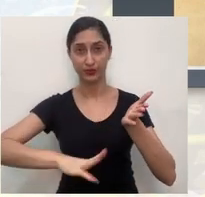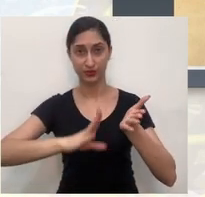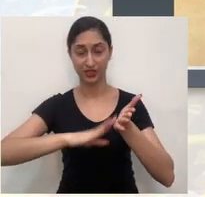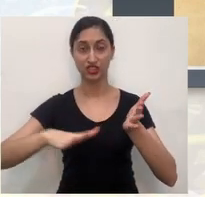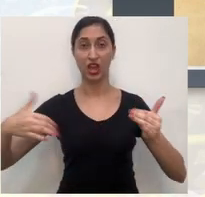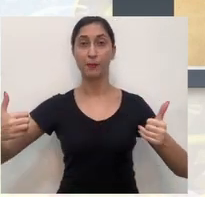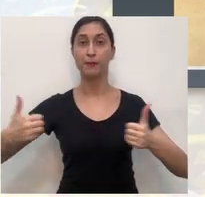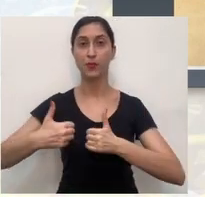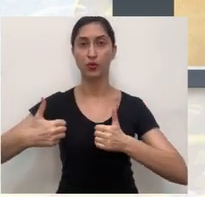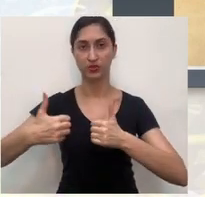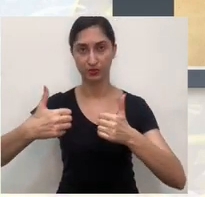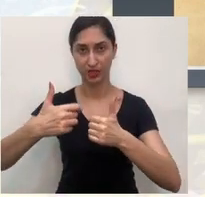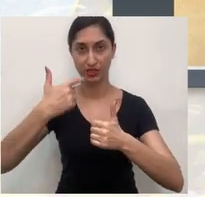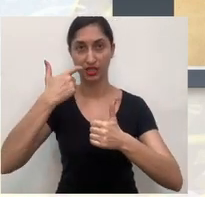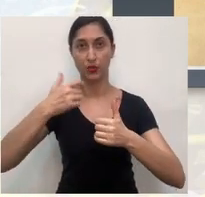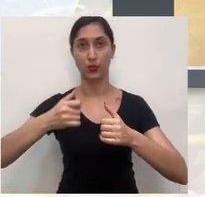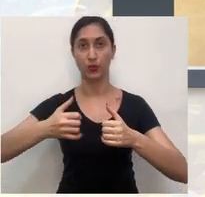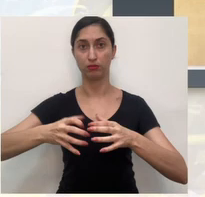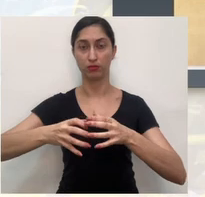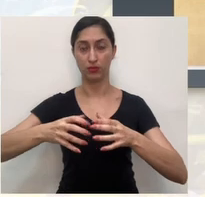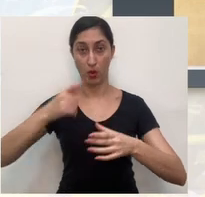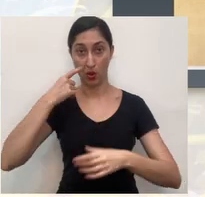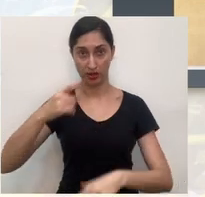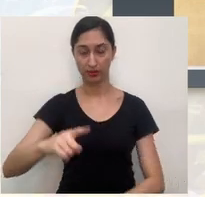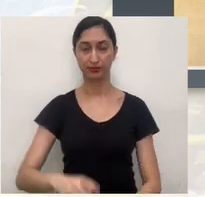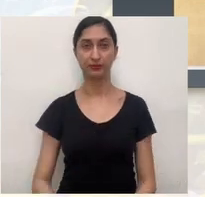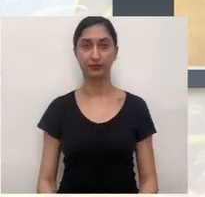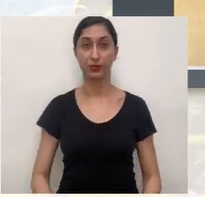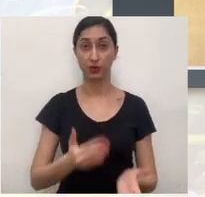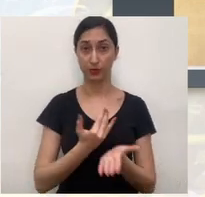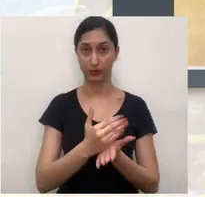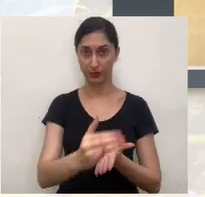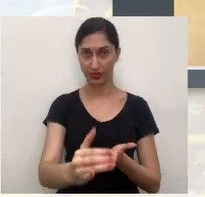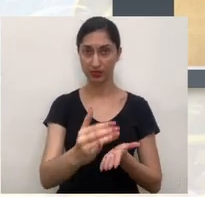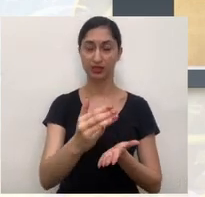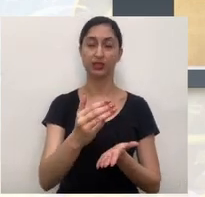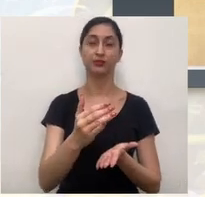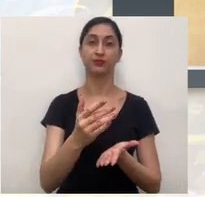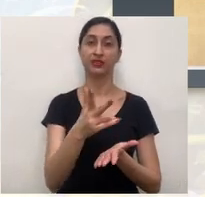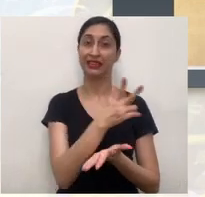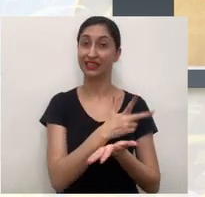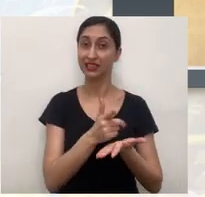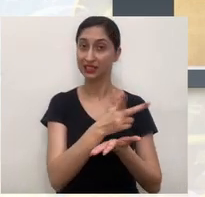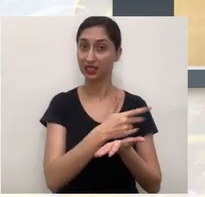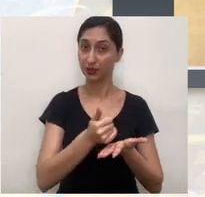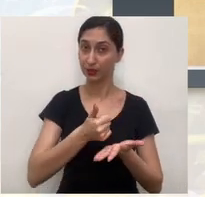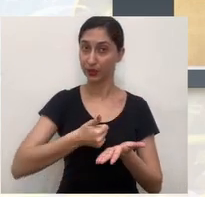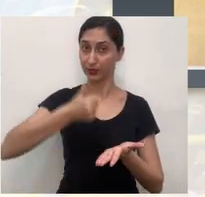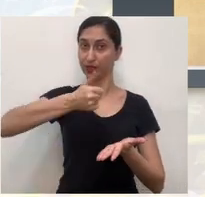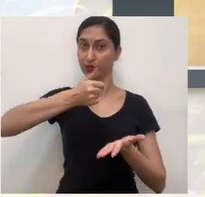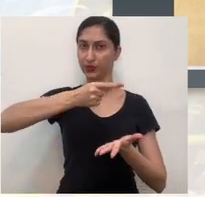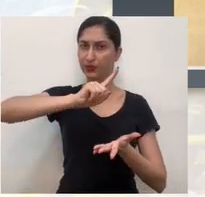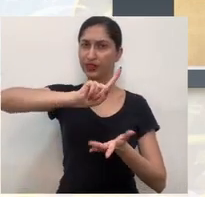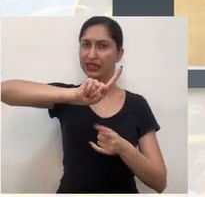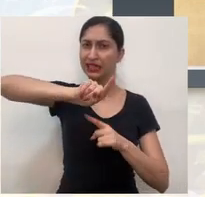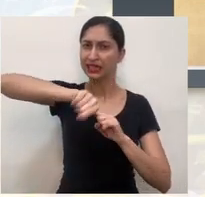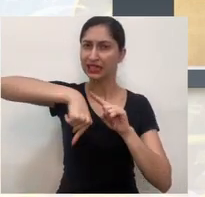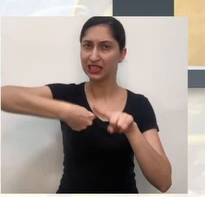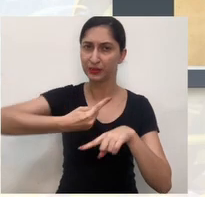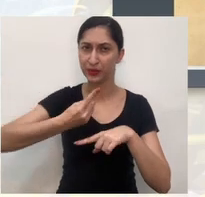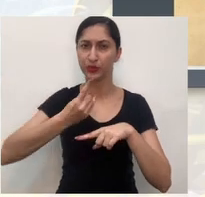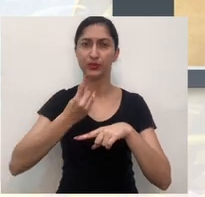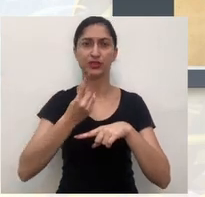Ele vai evoluindo de um croquis inicial, em que ele vai tratando e depurando essa